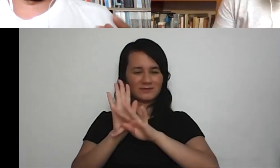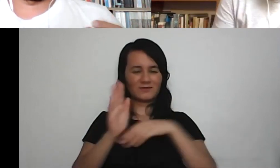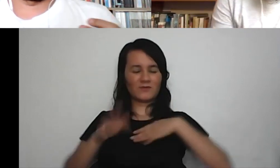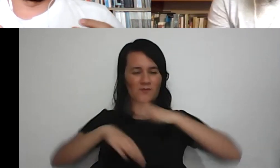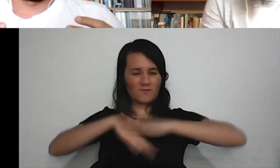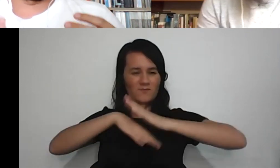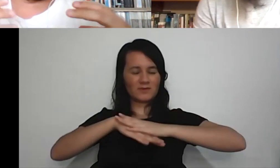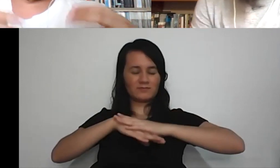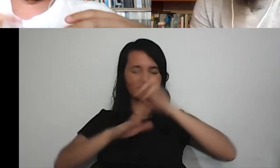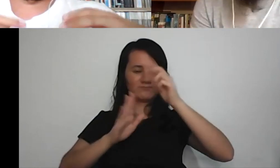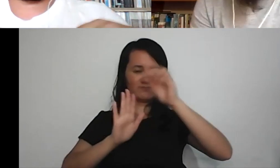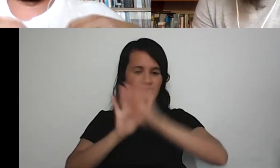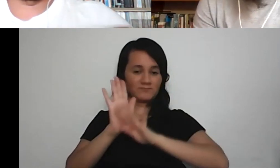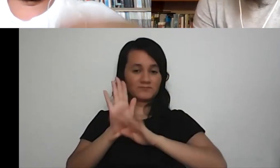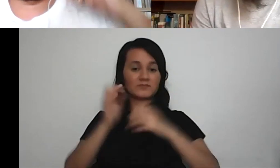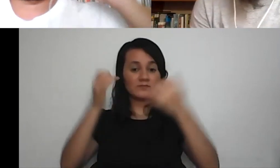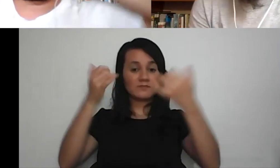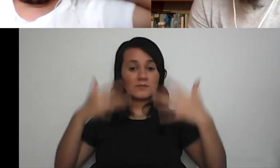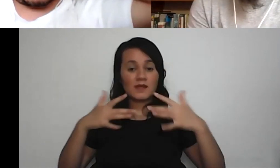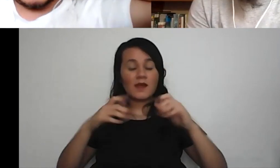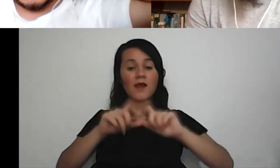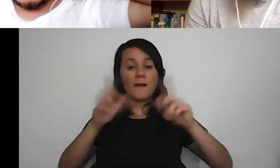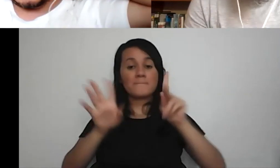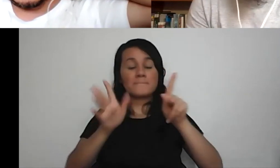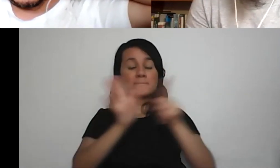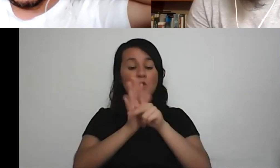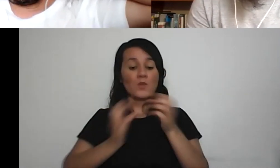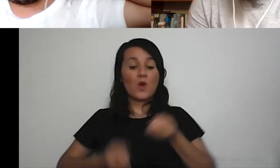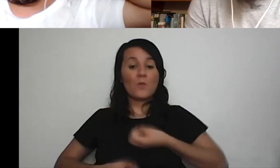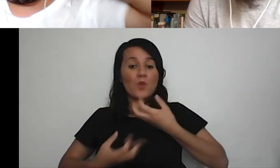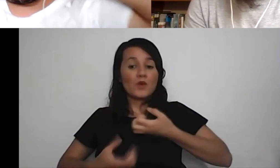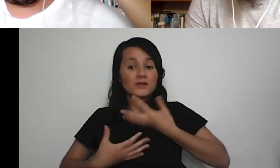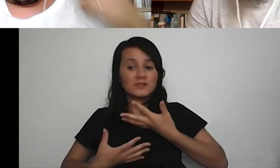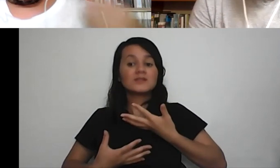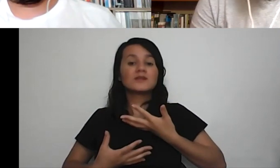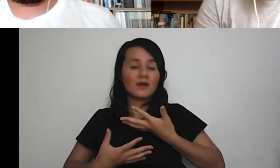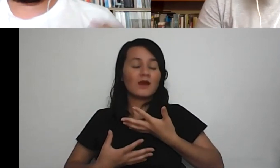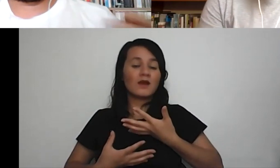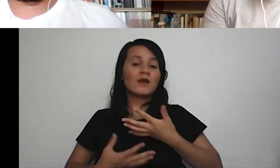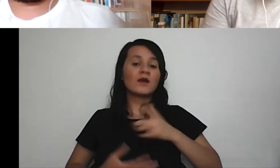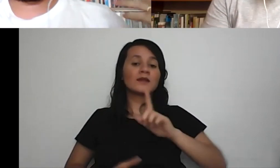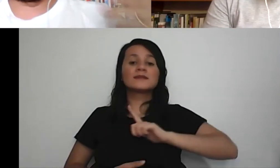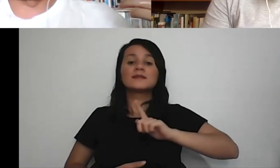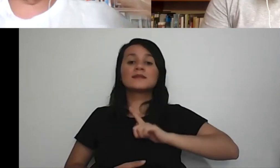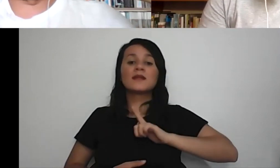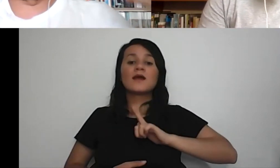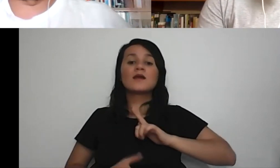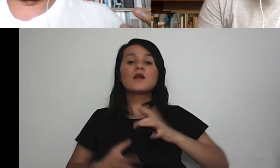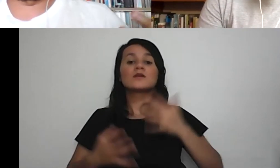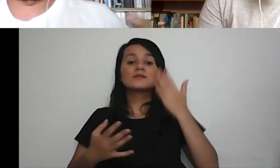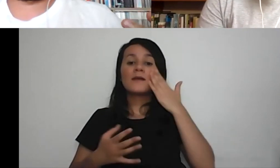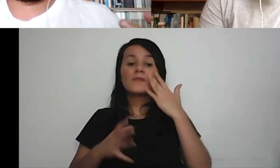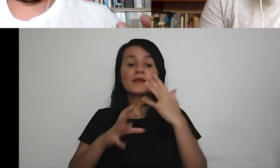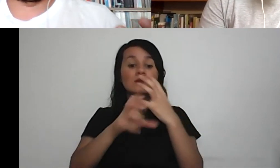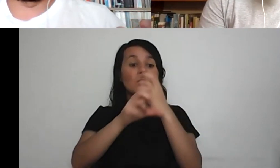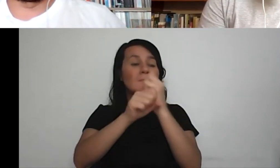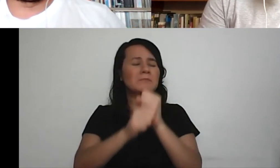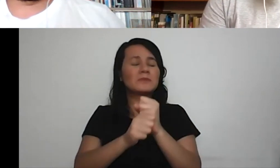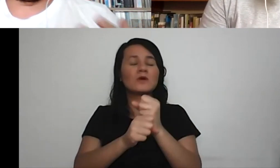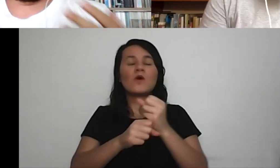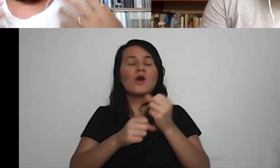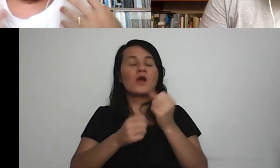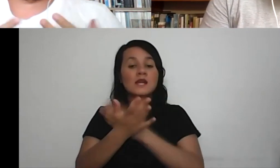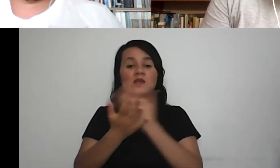era na cena da poesia especificamente, você tinha uma quantidade de livro tão grande